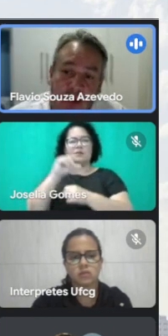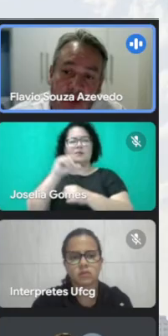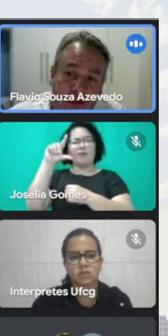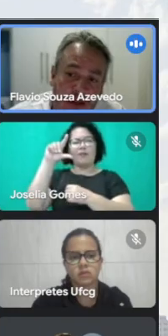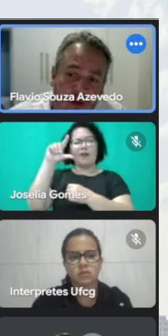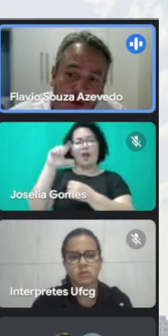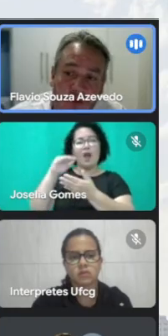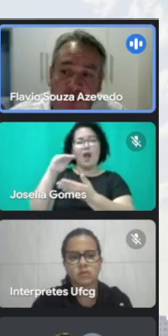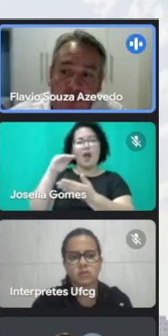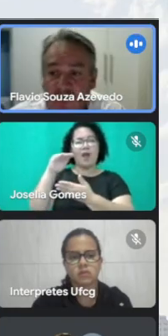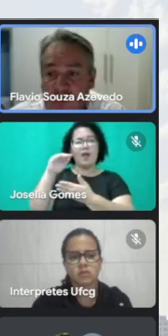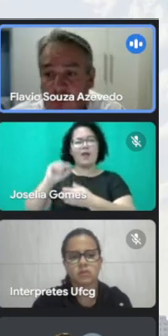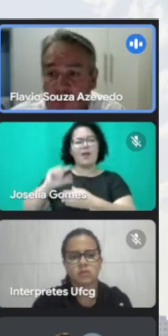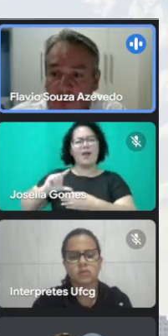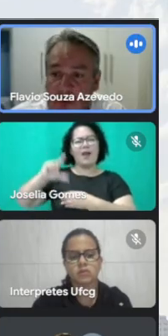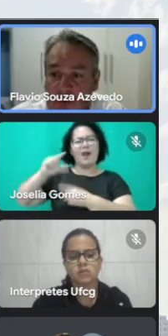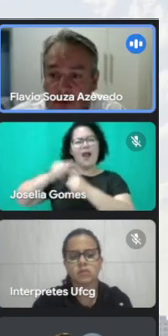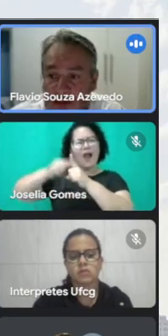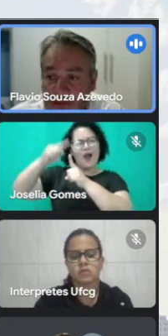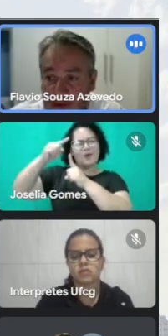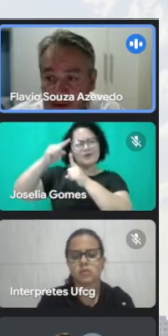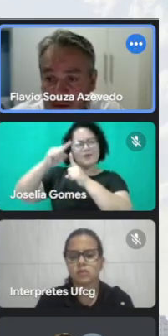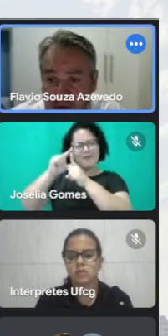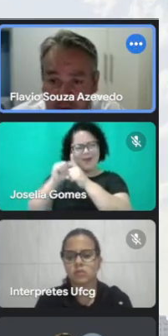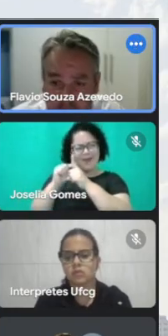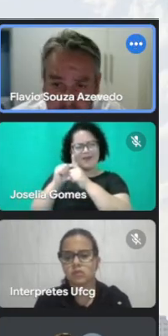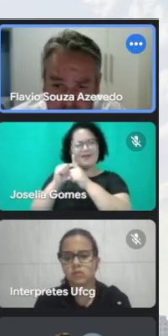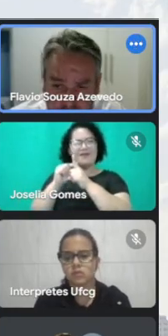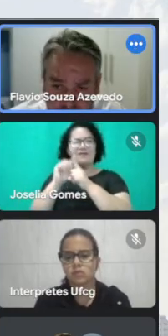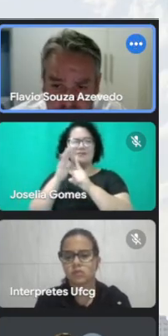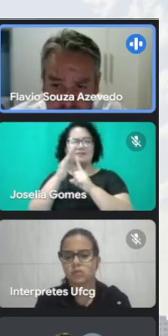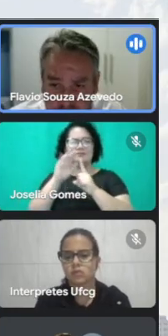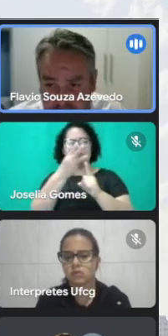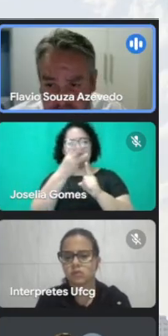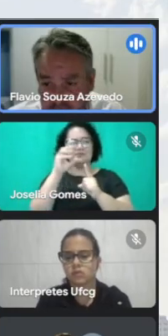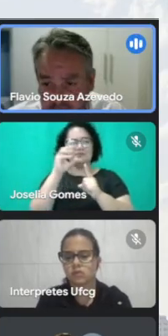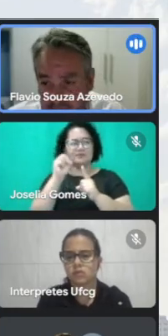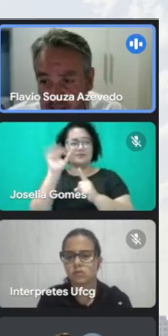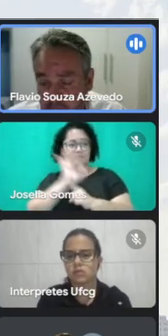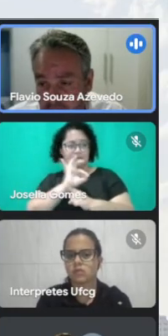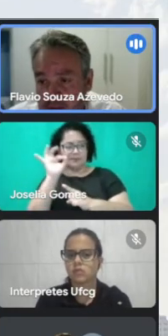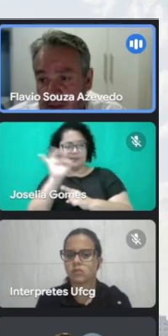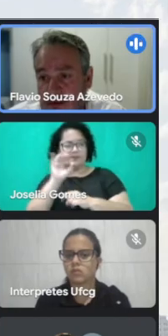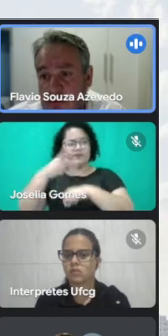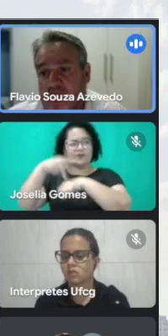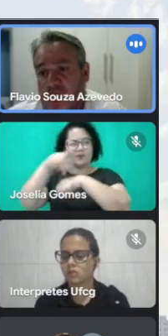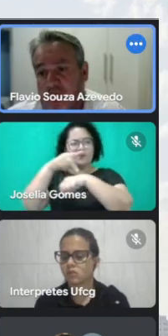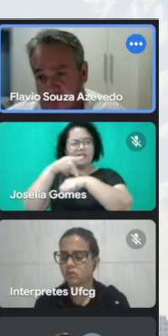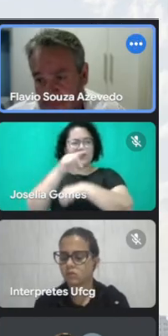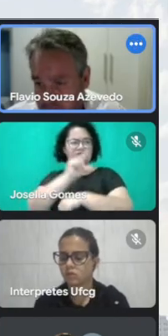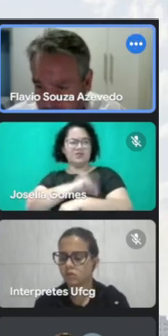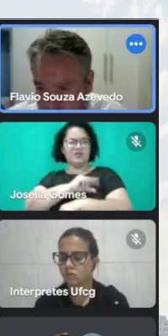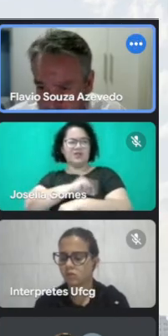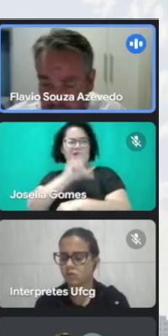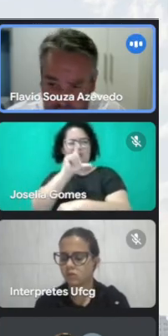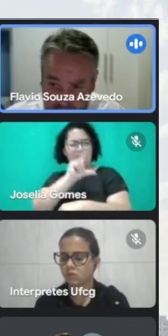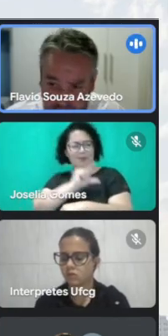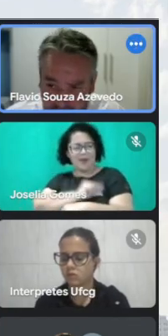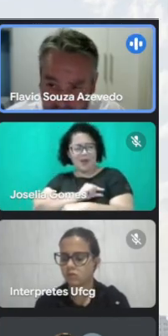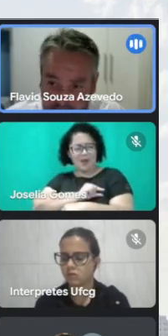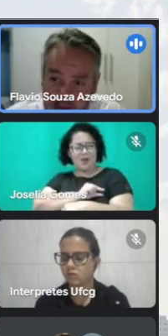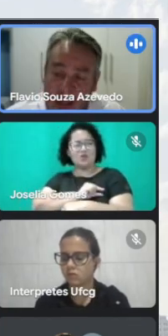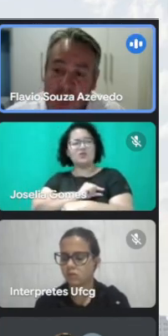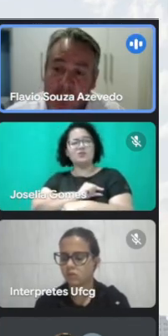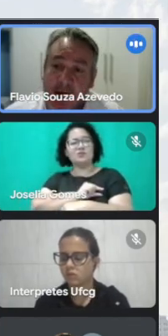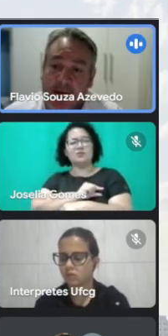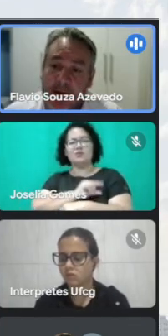cai para 38% e 28% nessa faixa. E nos países de renda média baixa, né, países, por exemplo,